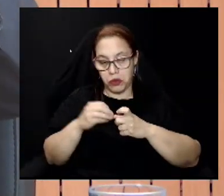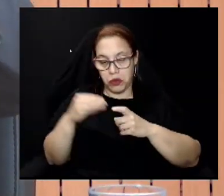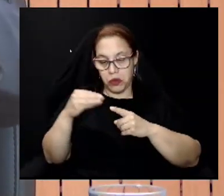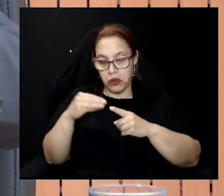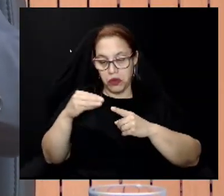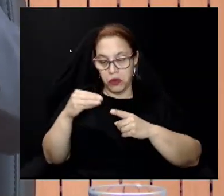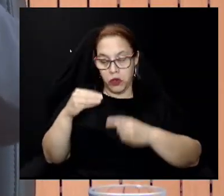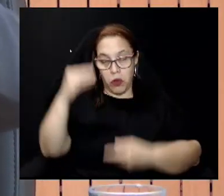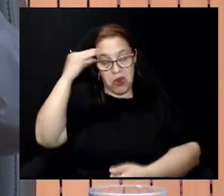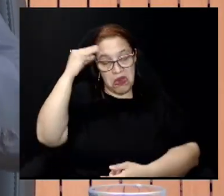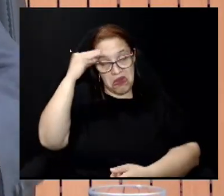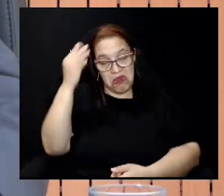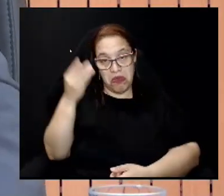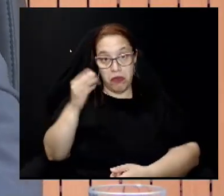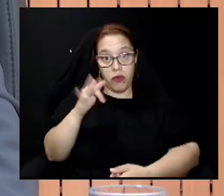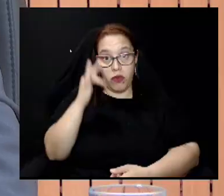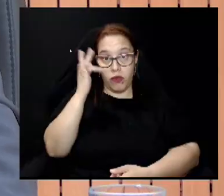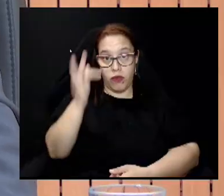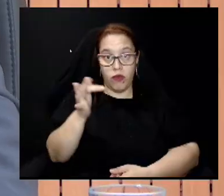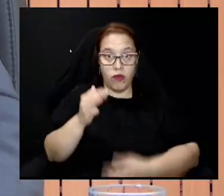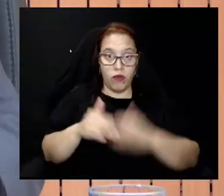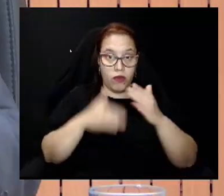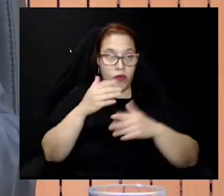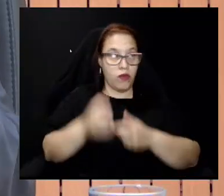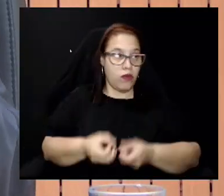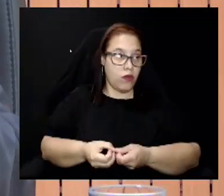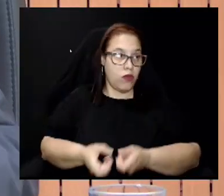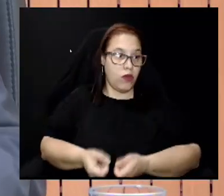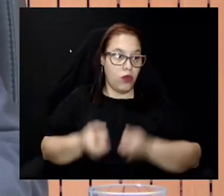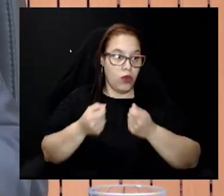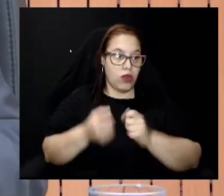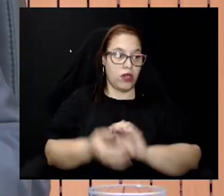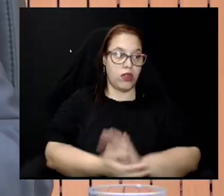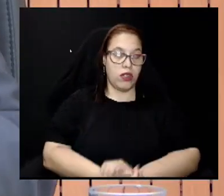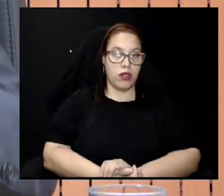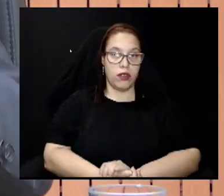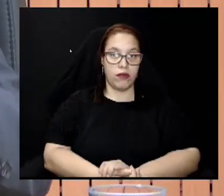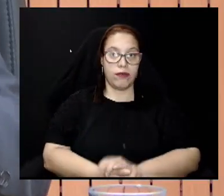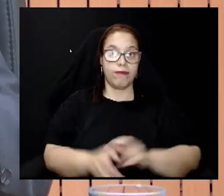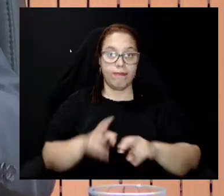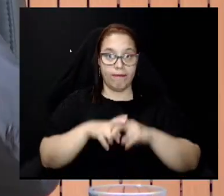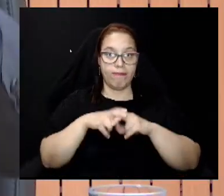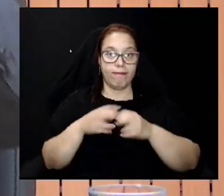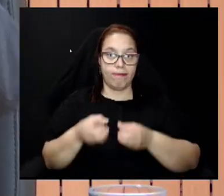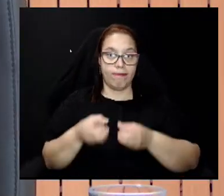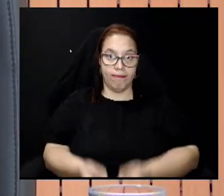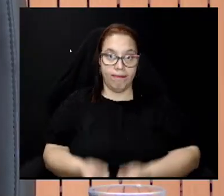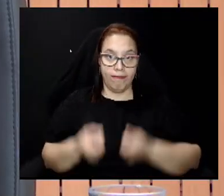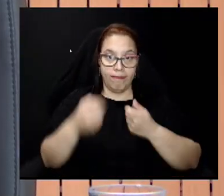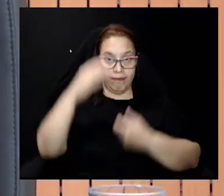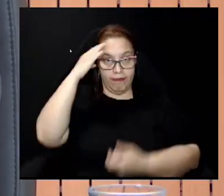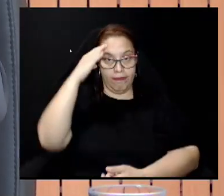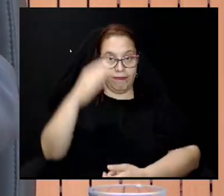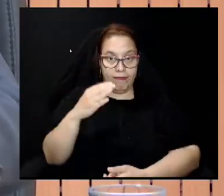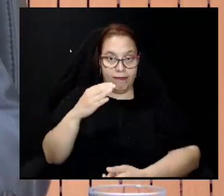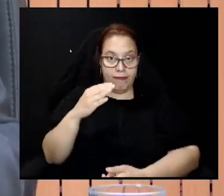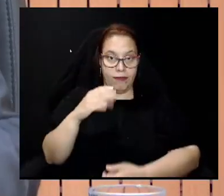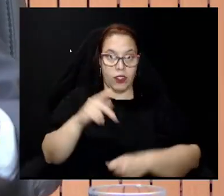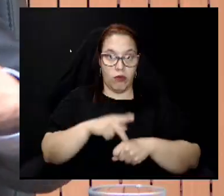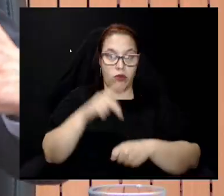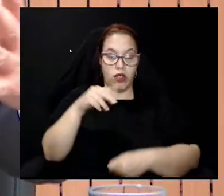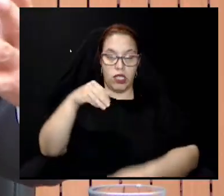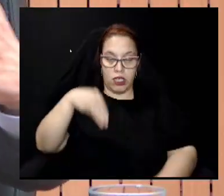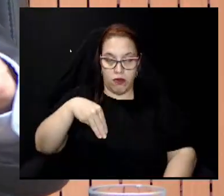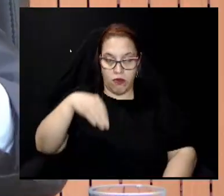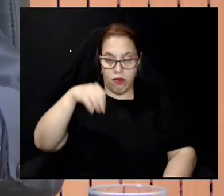leva no futuro ao desenvolvimento do câncer de ovário. Então, por isso que é um câncer que ocorre primordialmente na pós-menopausa. Ao